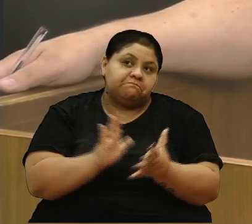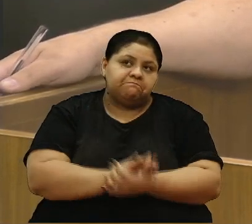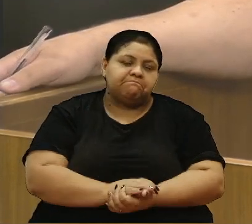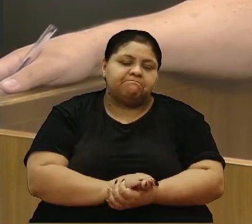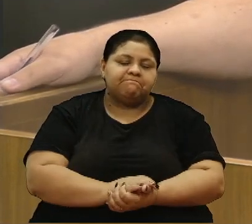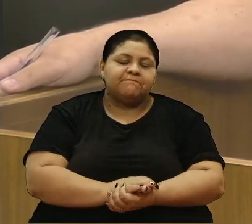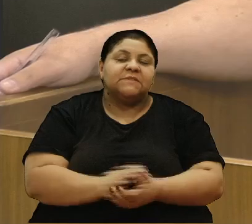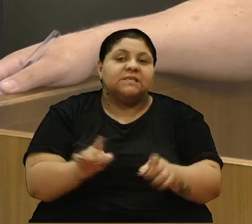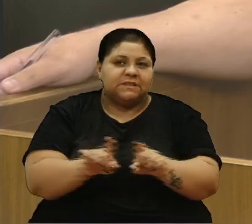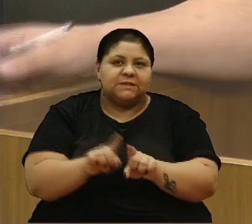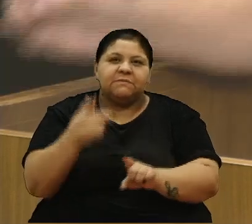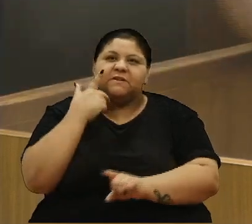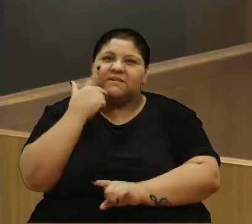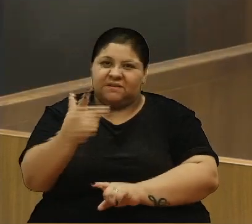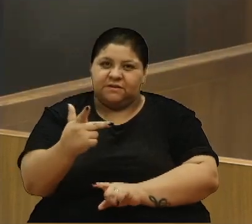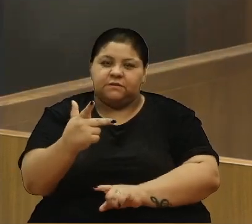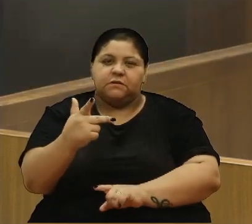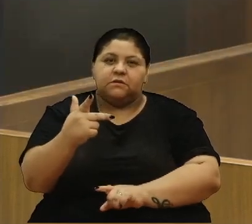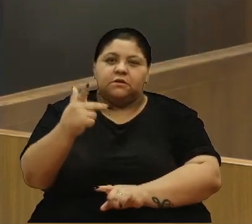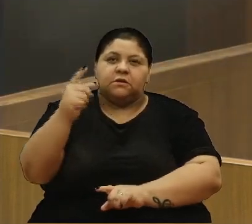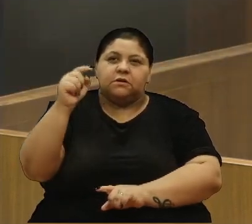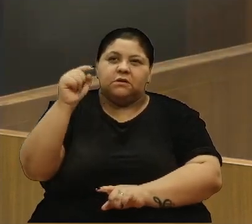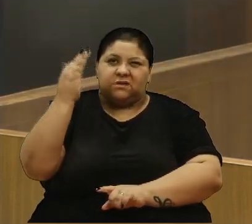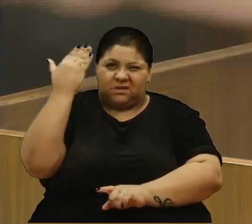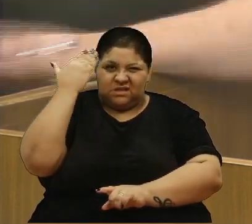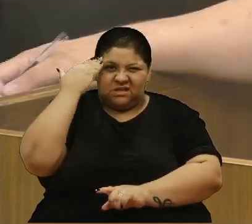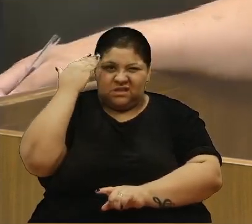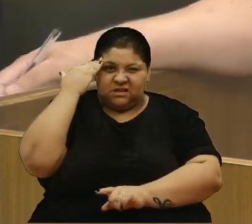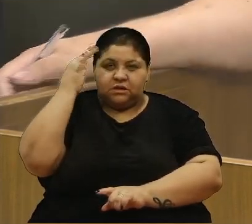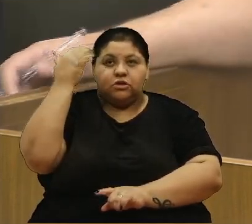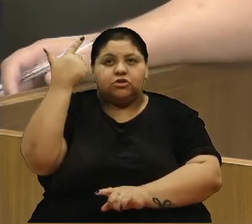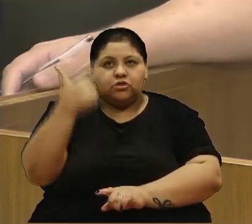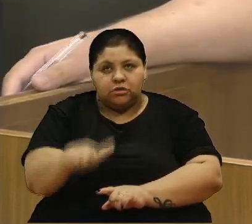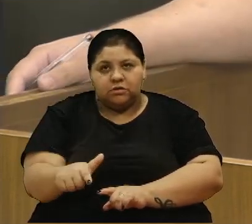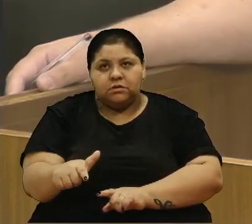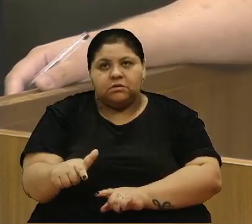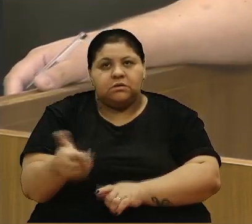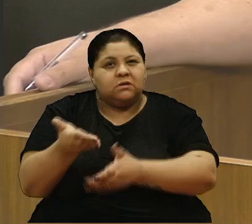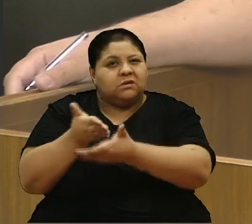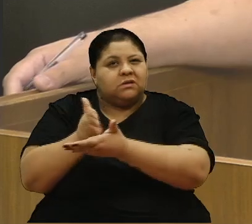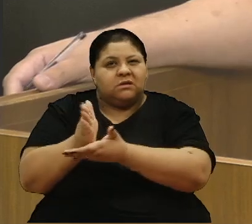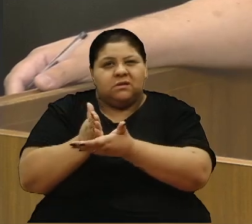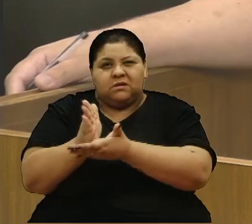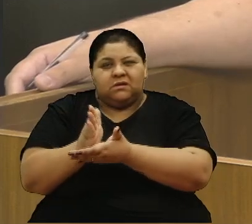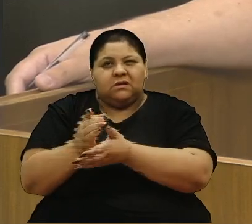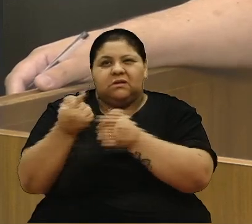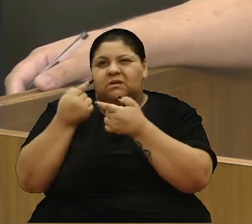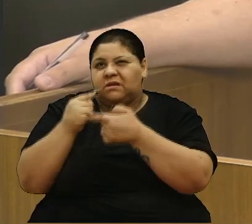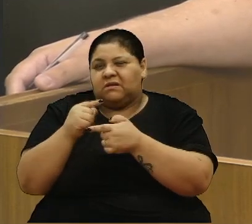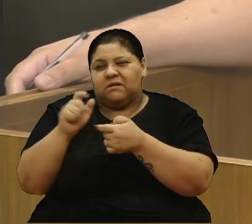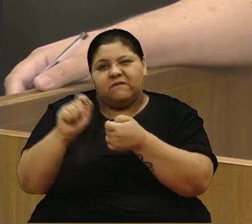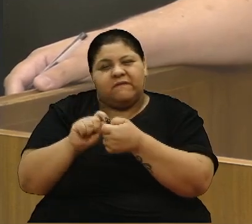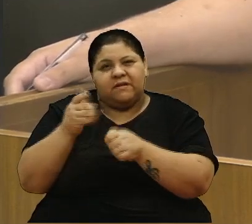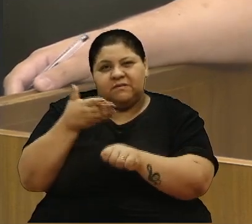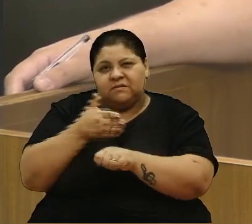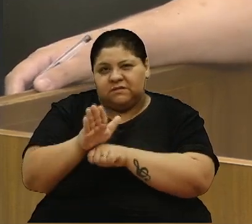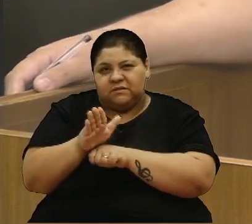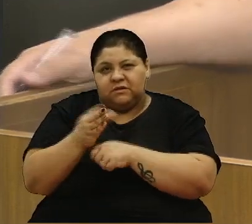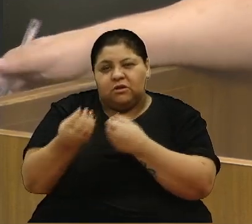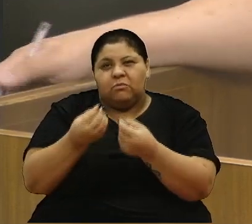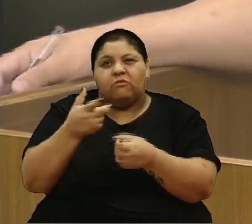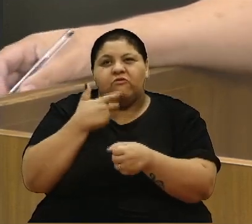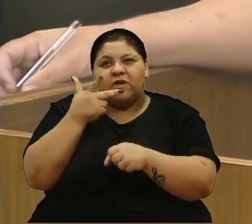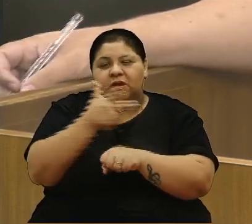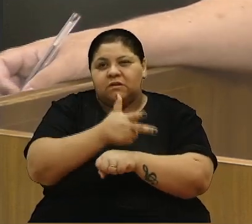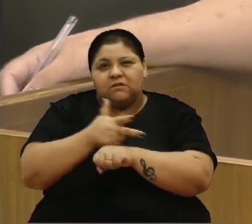Outra coisa que eu quero falar aqui, que, sabe, de novo, pessoal, não me incomoda nada a relação às críticas, isso fazem parte, e como eu falei num vídeo que eu fiz